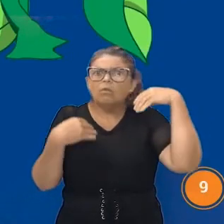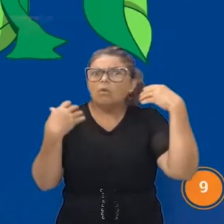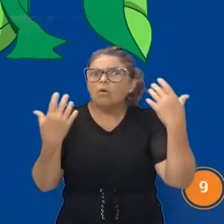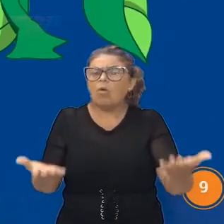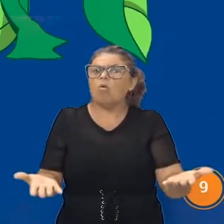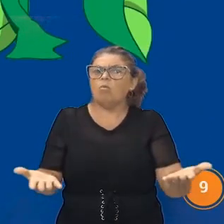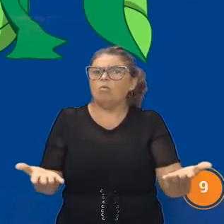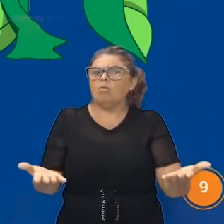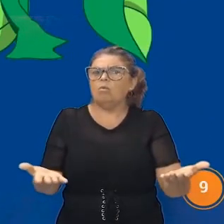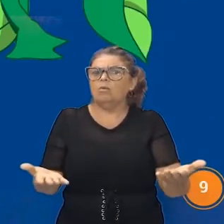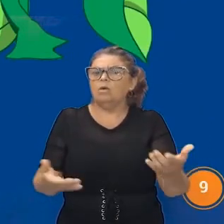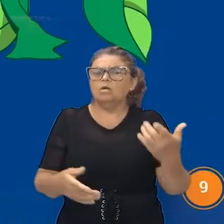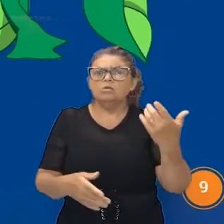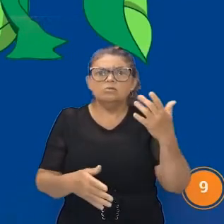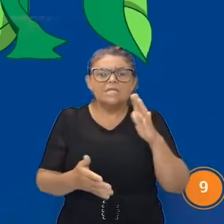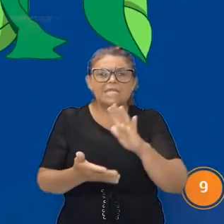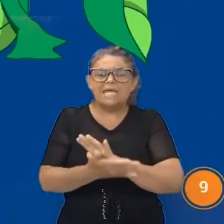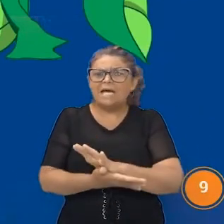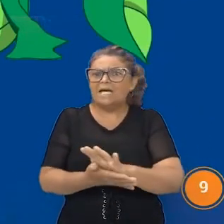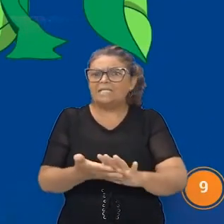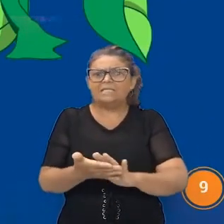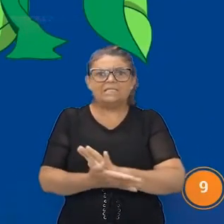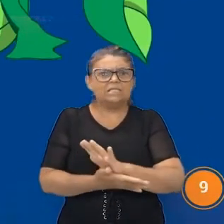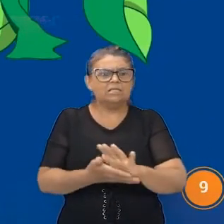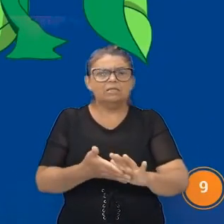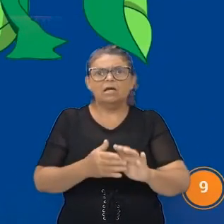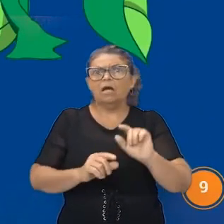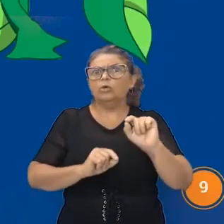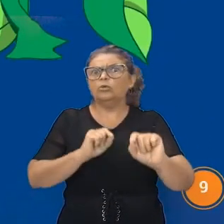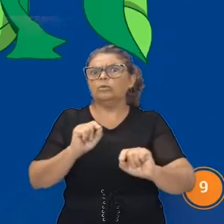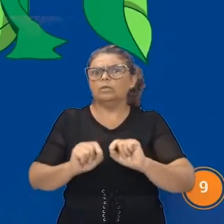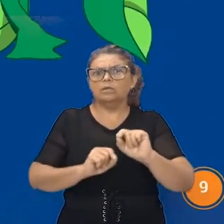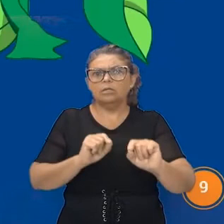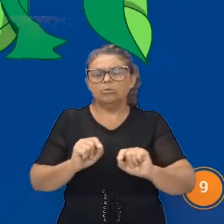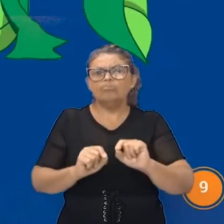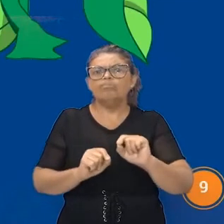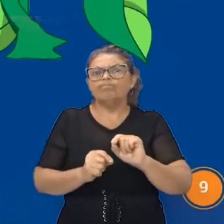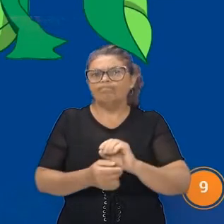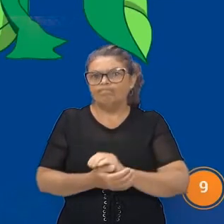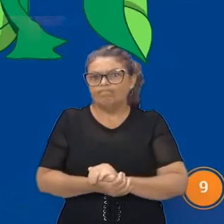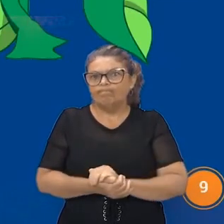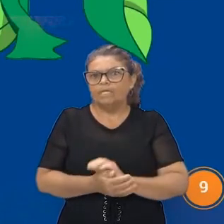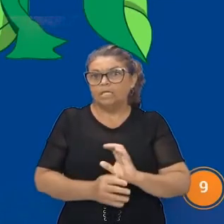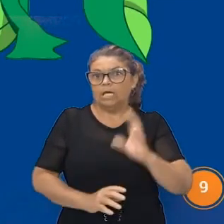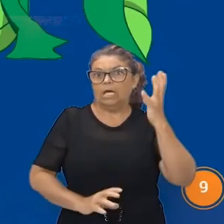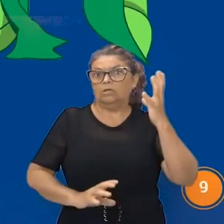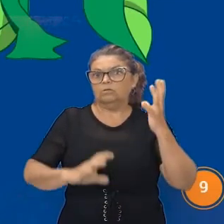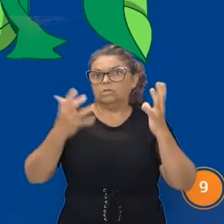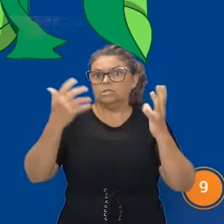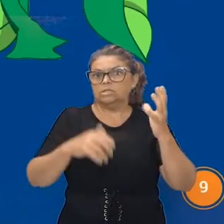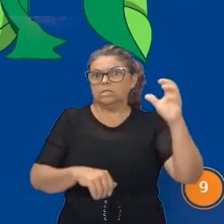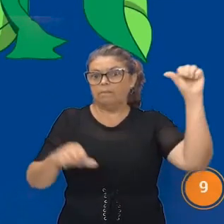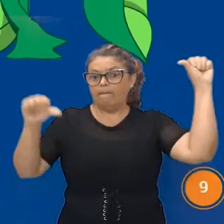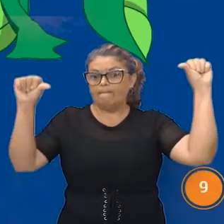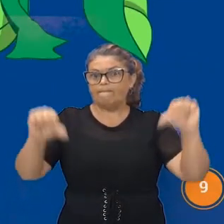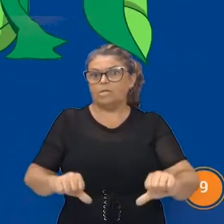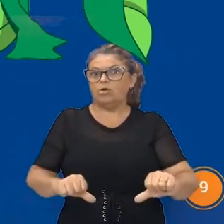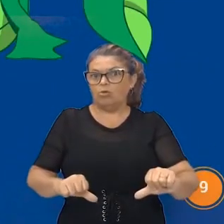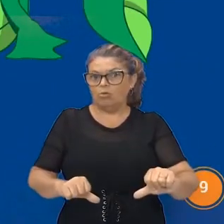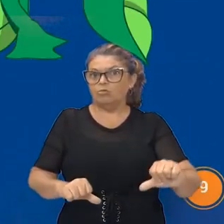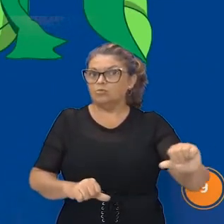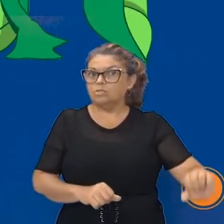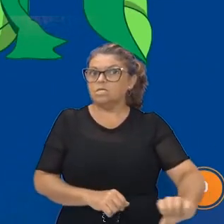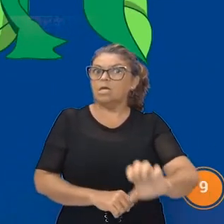Pacífico, não se tinha noção do que havia, além do que os olhos podiam alcançar ali no litoral europeu.